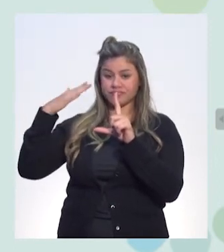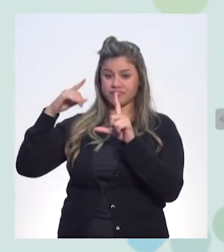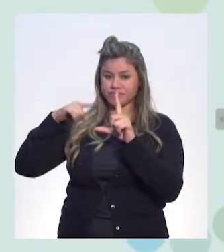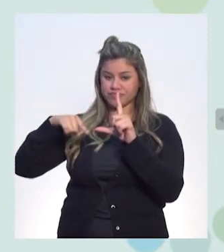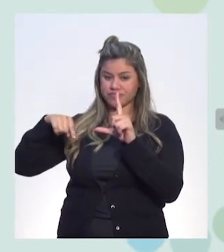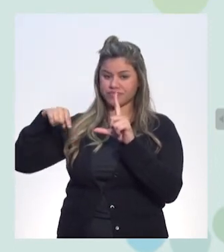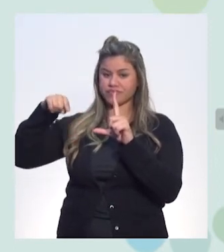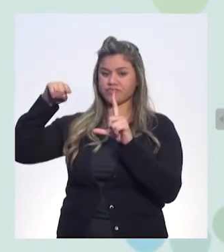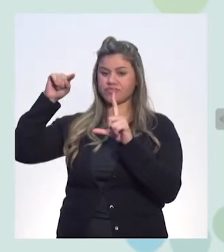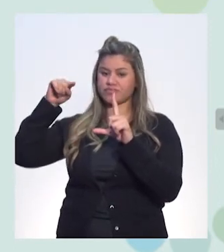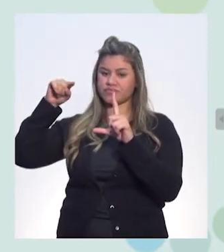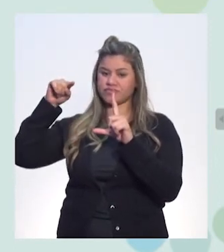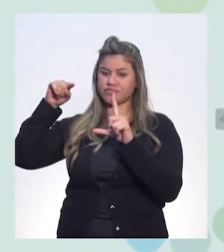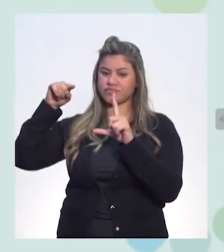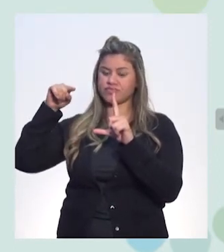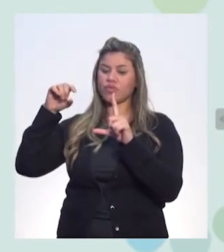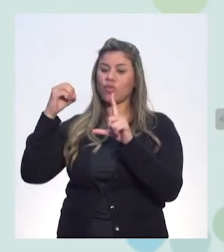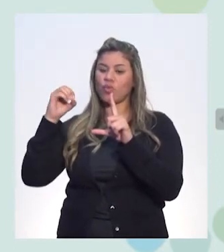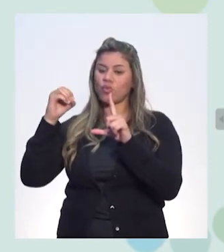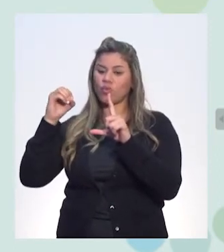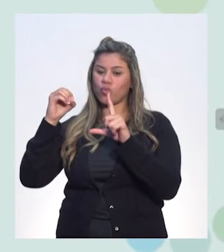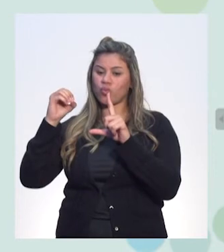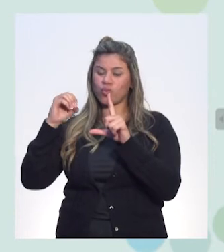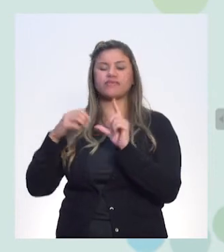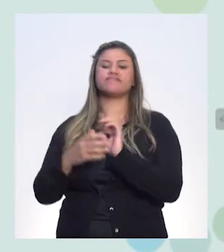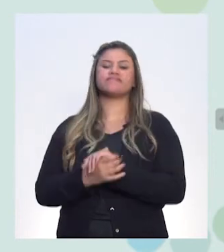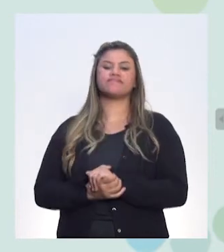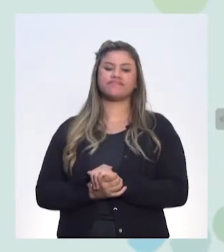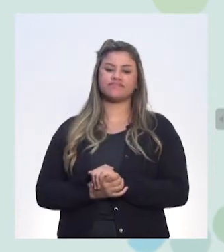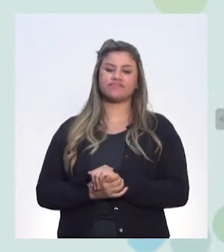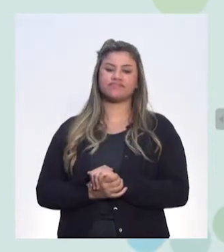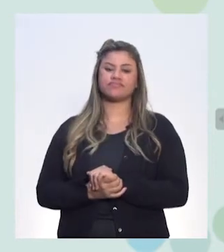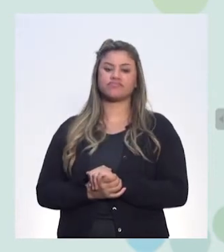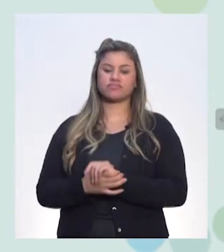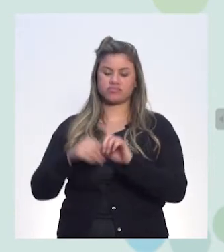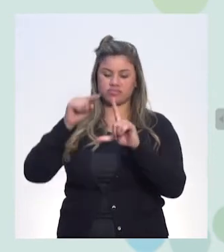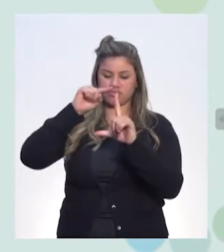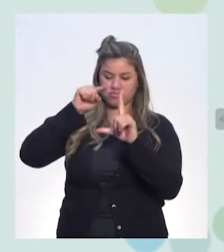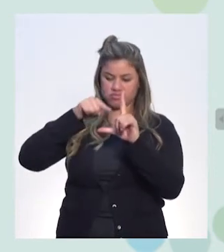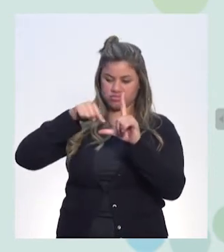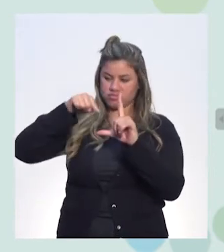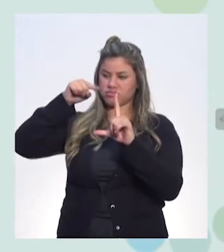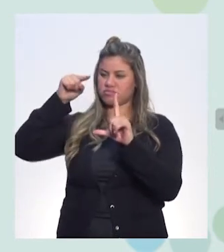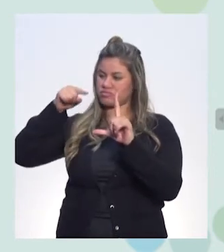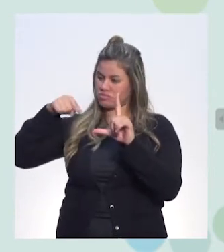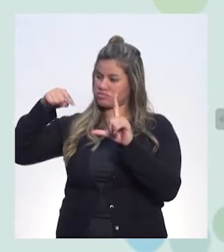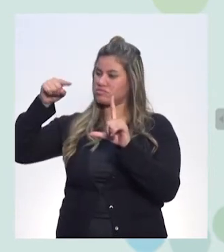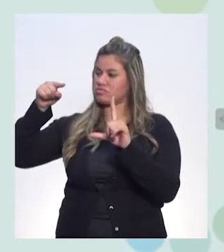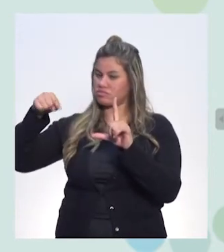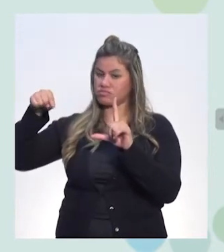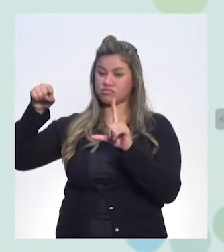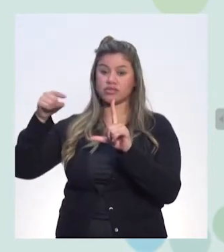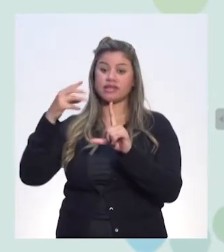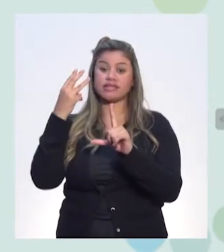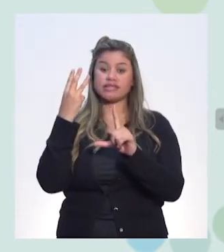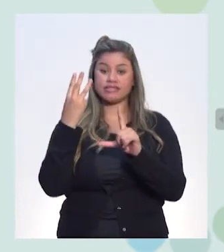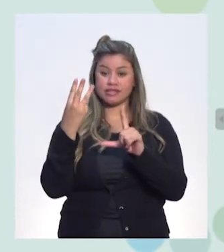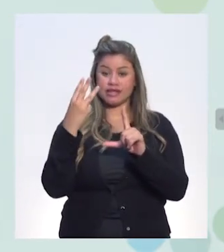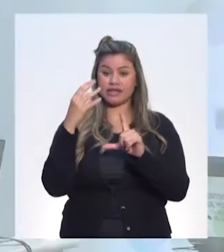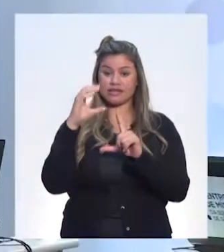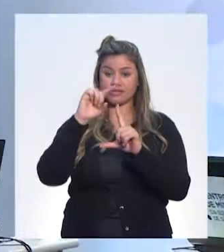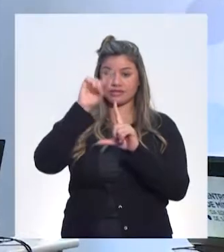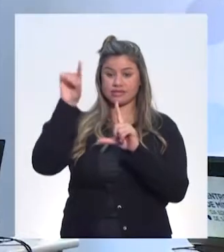e aqui, outono. Muito bem, completamos o gráfico com 3 ciclos. Então, o que eu preciso